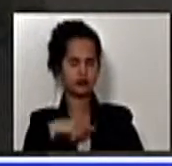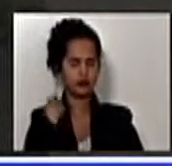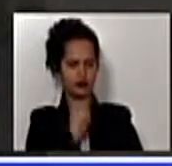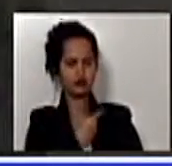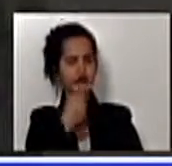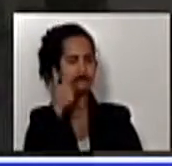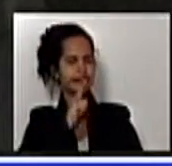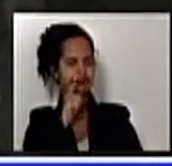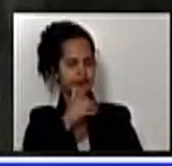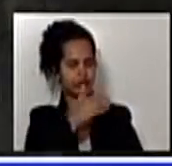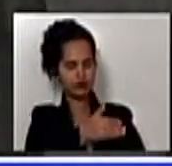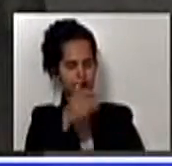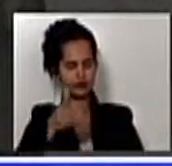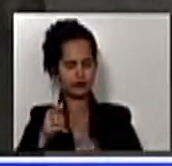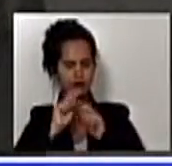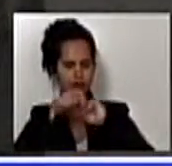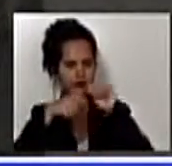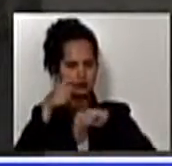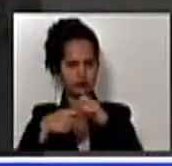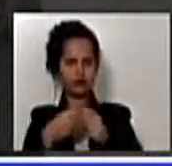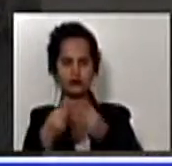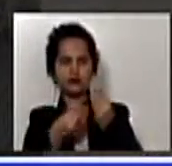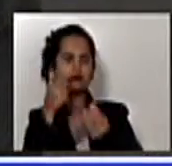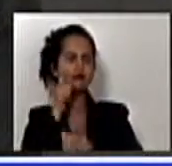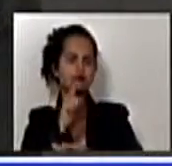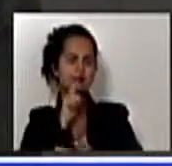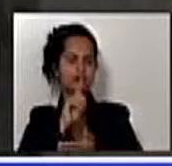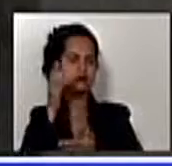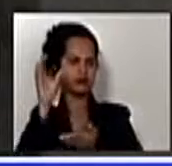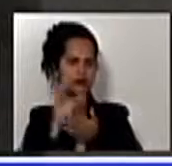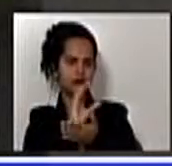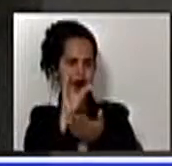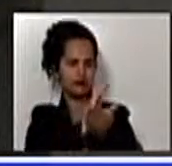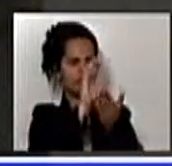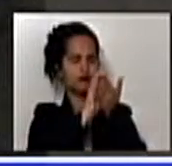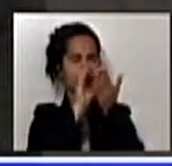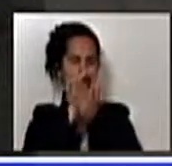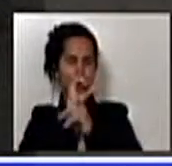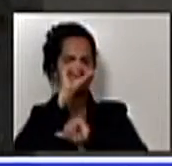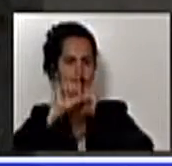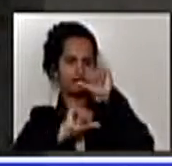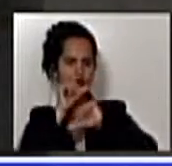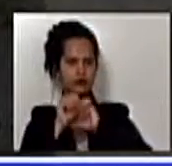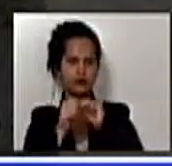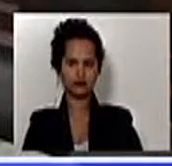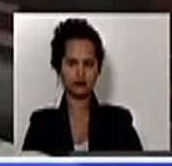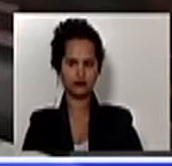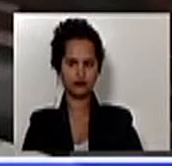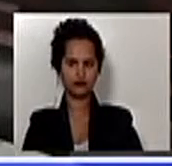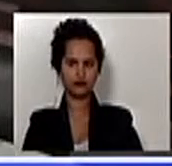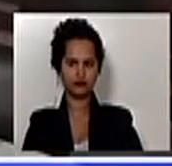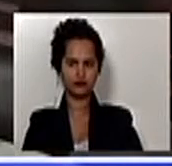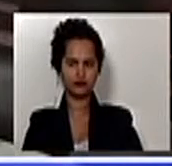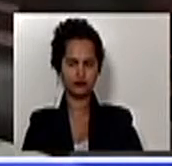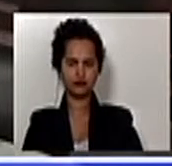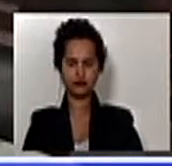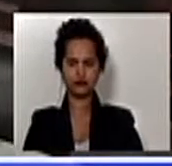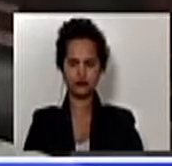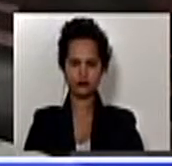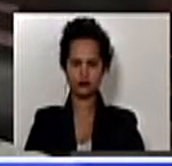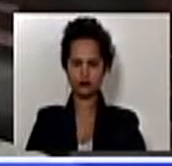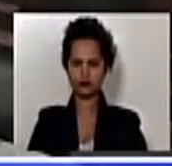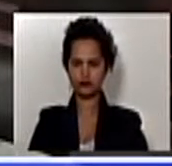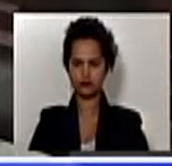diversas frentes para poder gerar recursos e mudar o patamar da arrecadação de Alagoas. Só